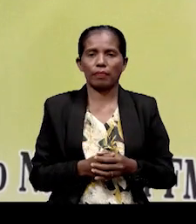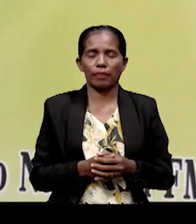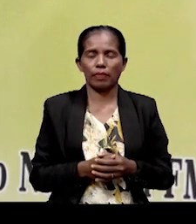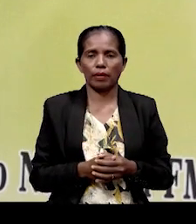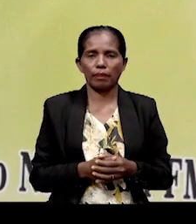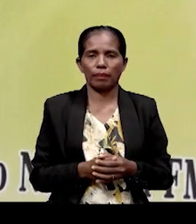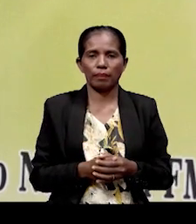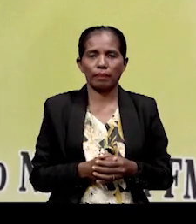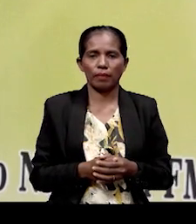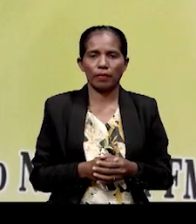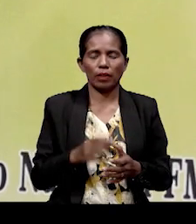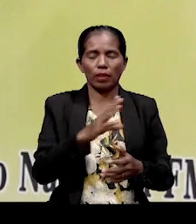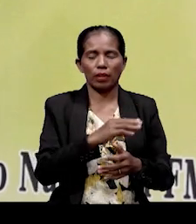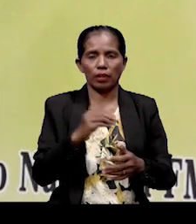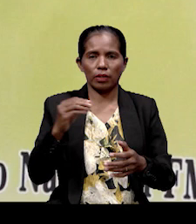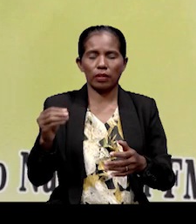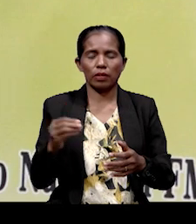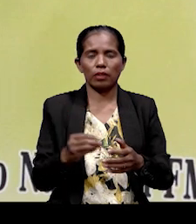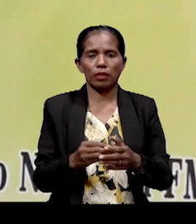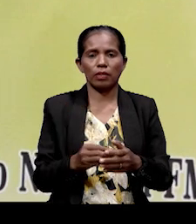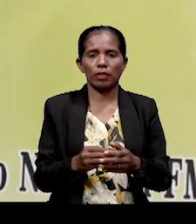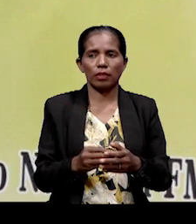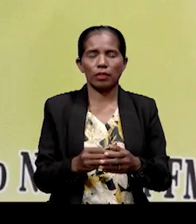a nação pilar,